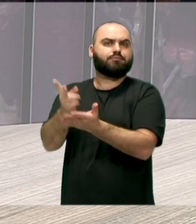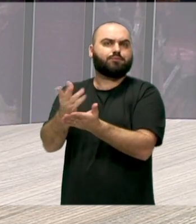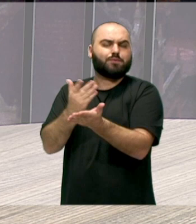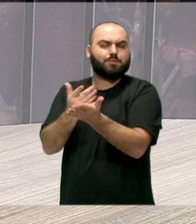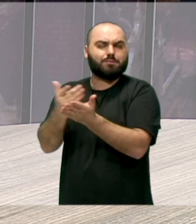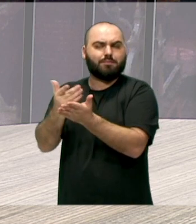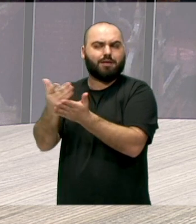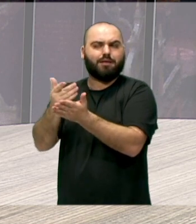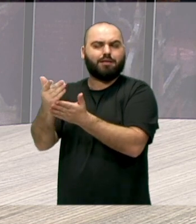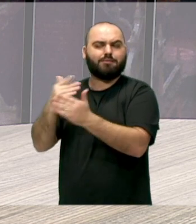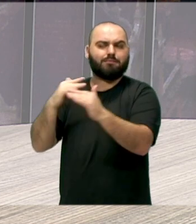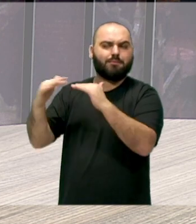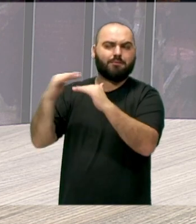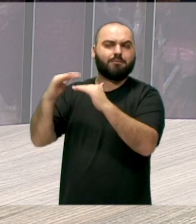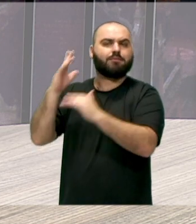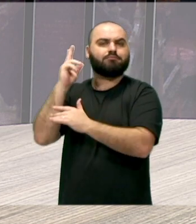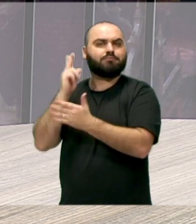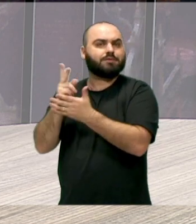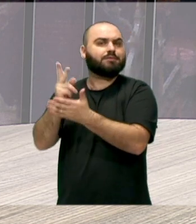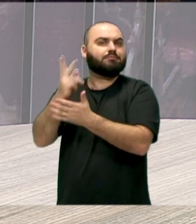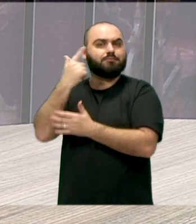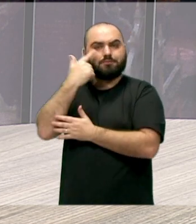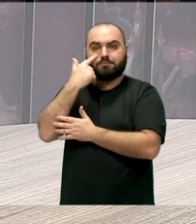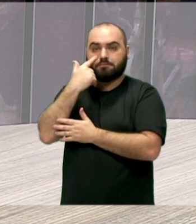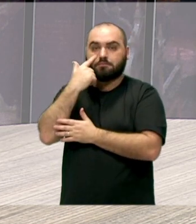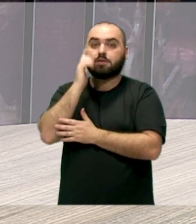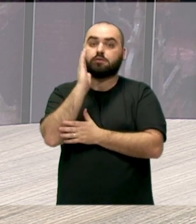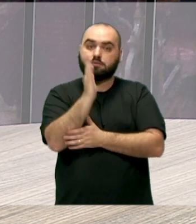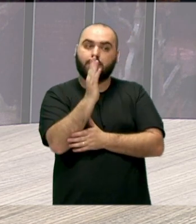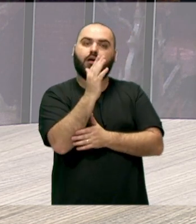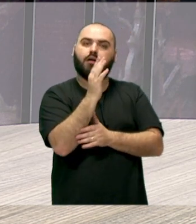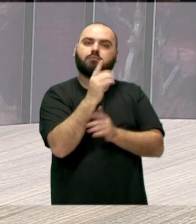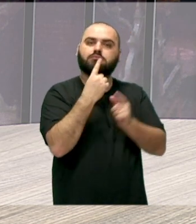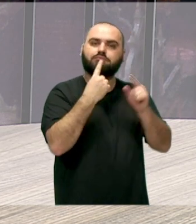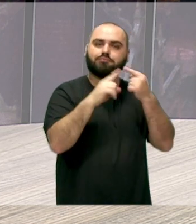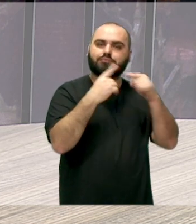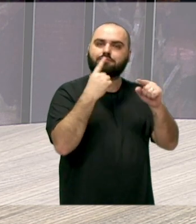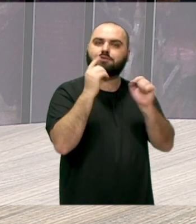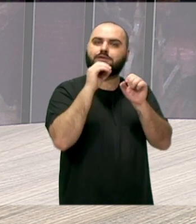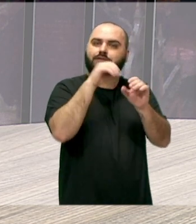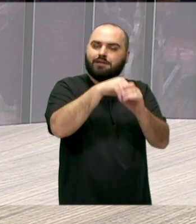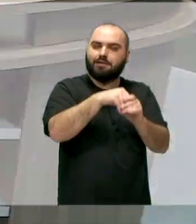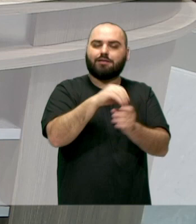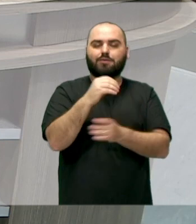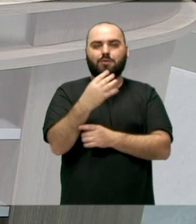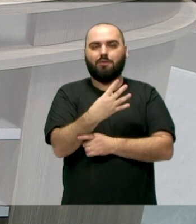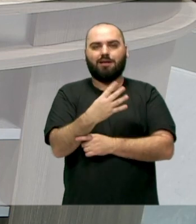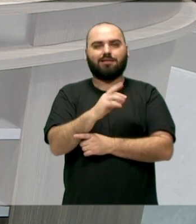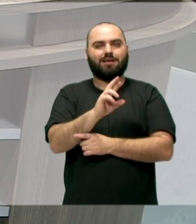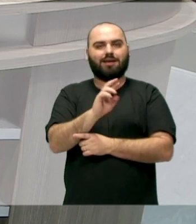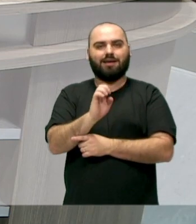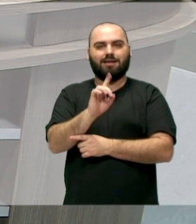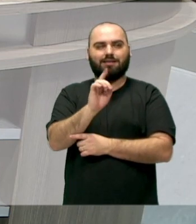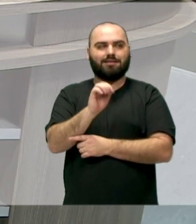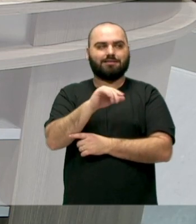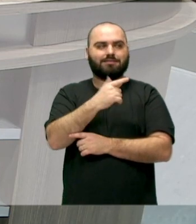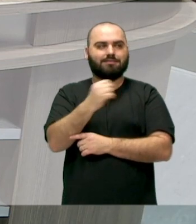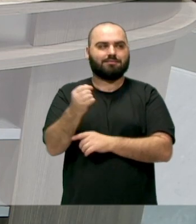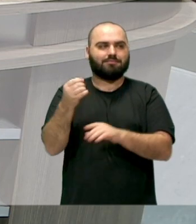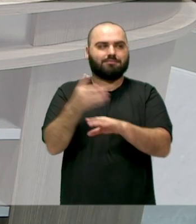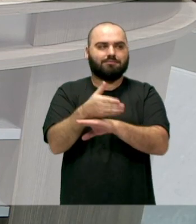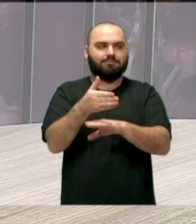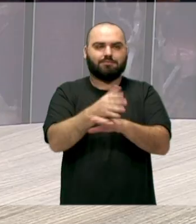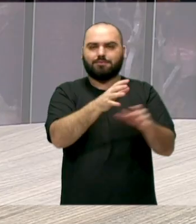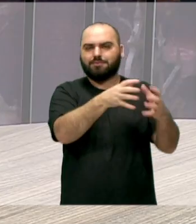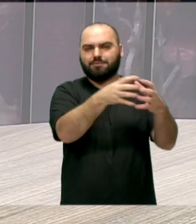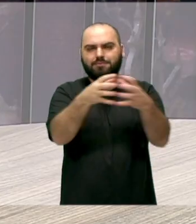também todo esse movimento, foi membro do Quarta Redenção, membro do Itajazz, estudou nos Estados Unidos. Eu brinco com